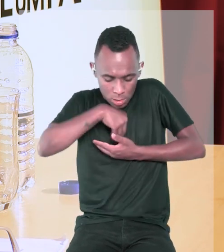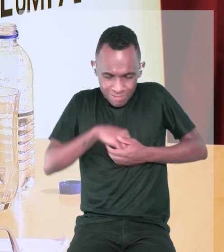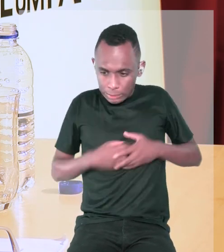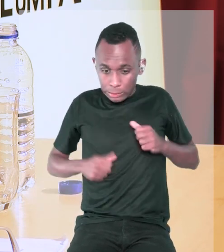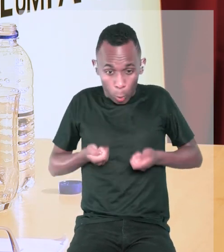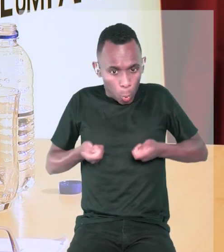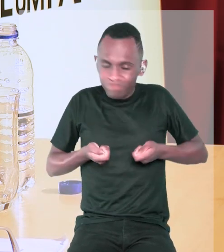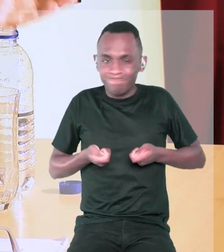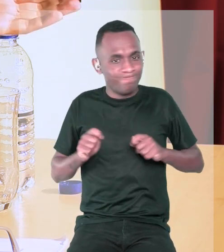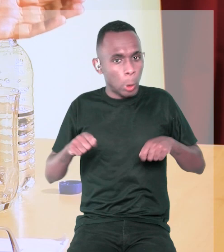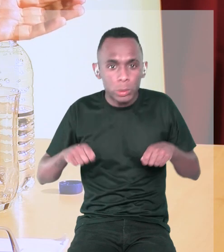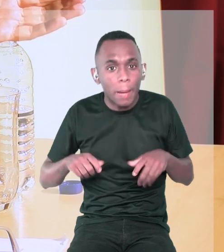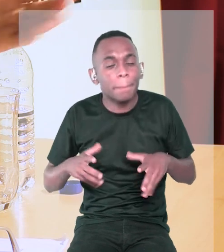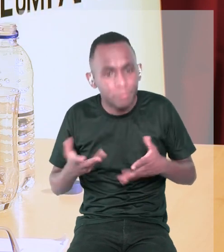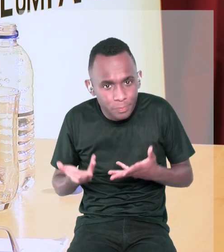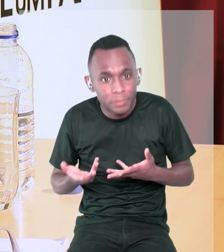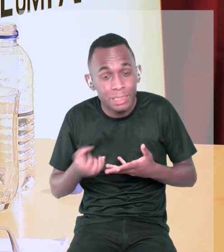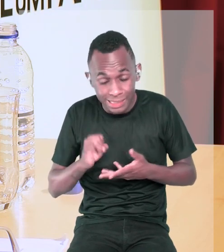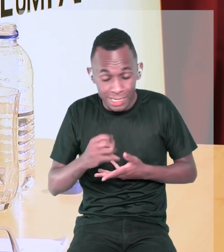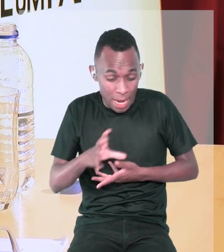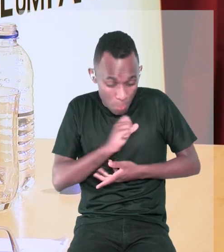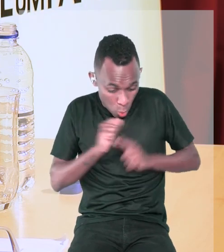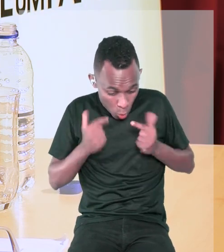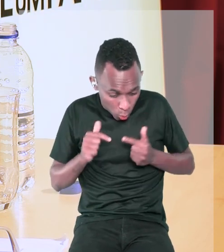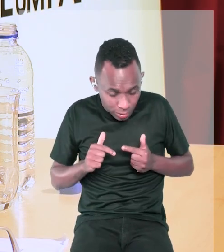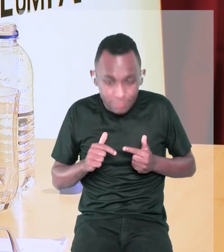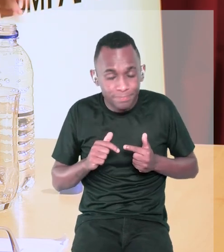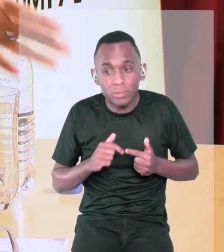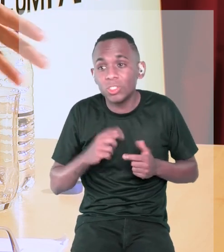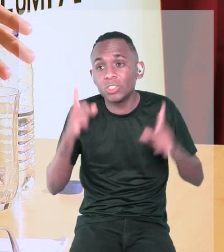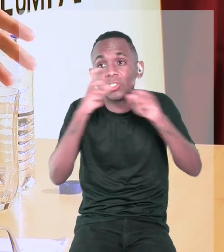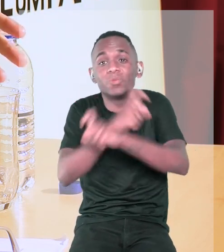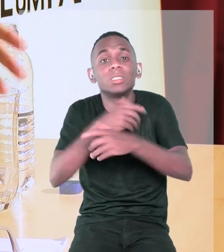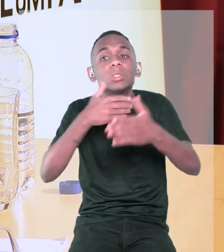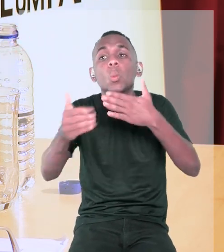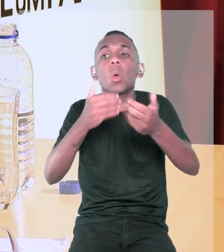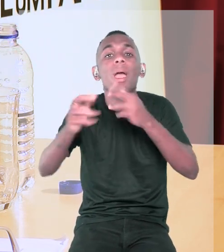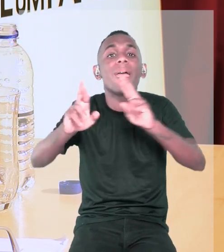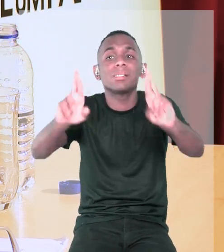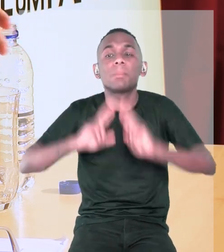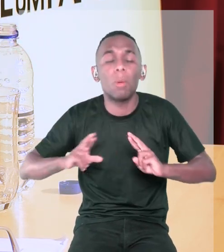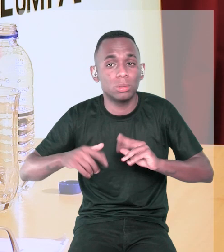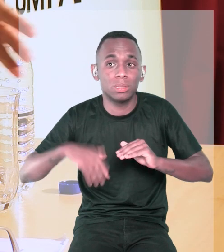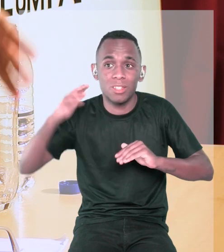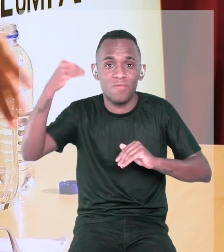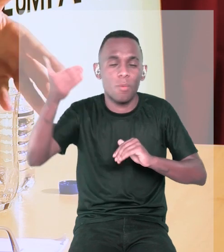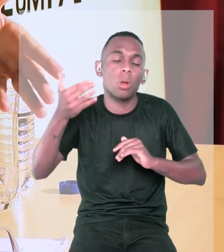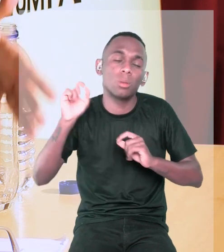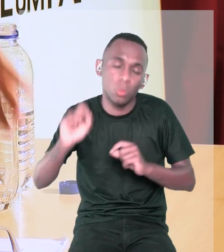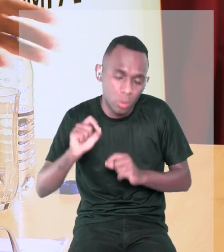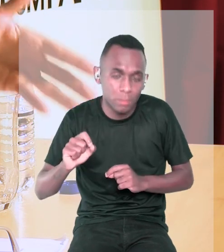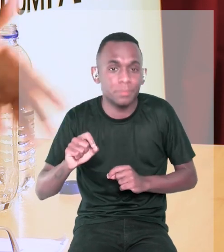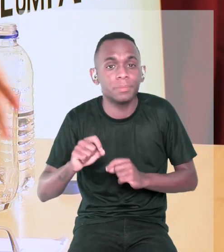qualquer resposta à mutação será uma resposta capaz de inventar ou